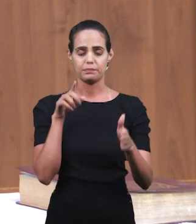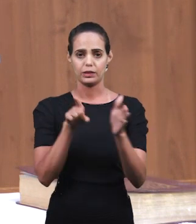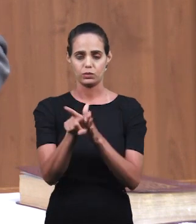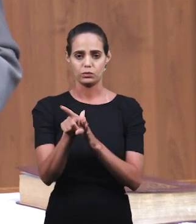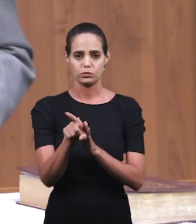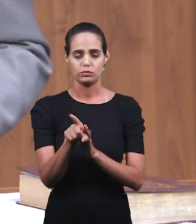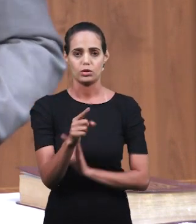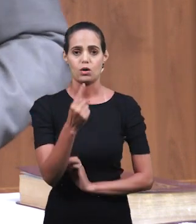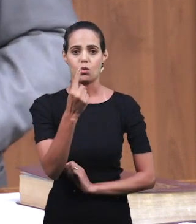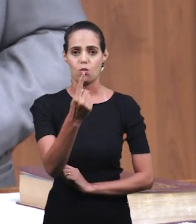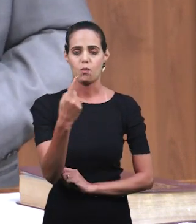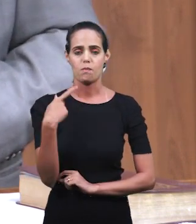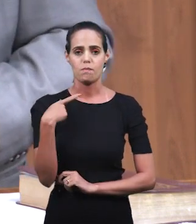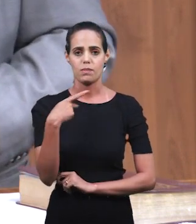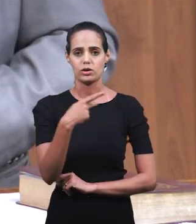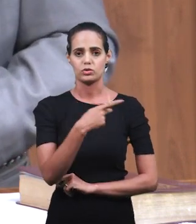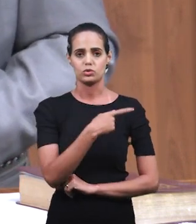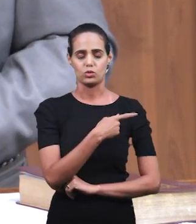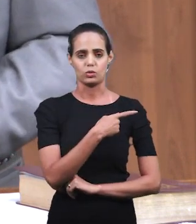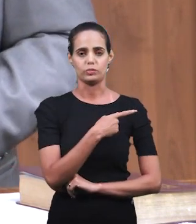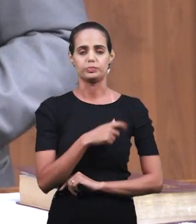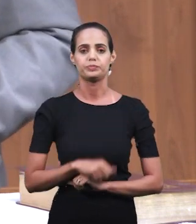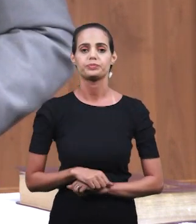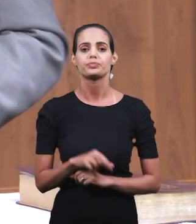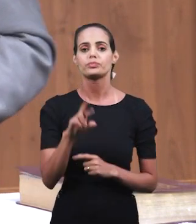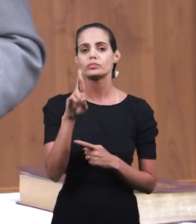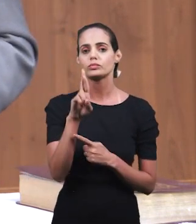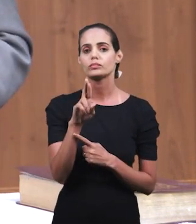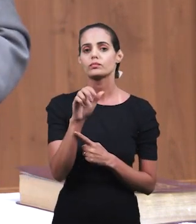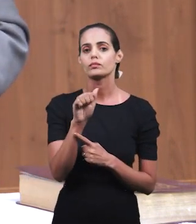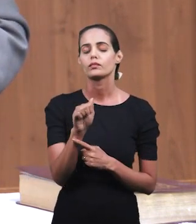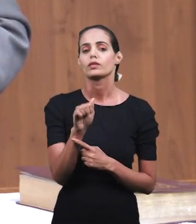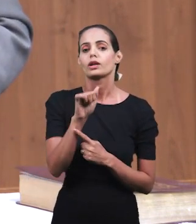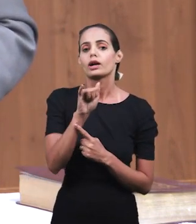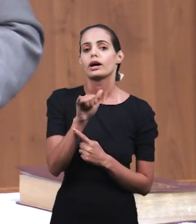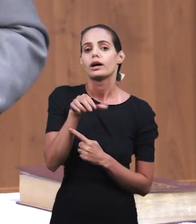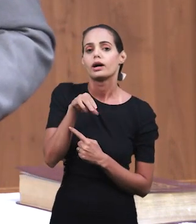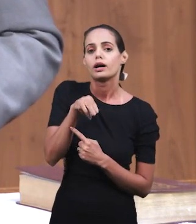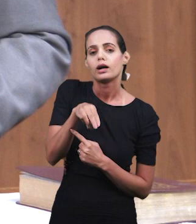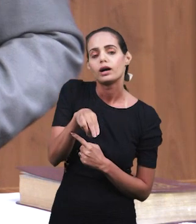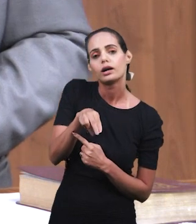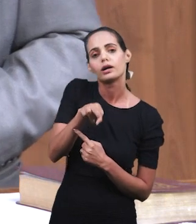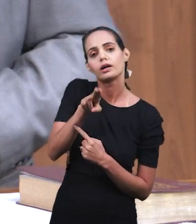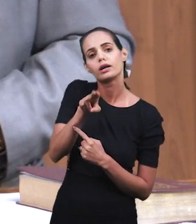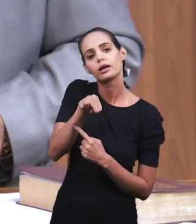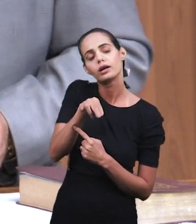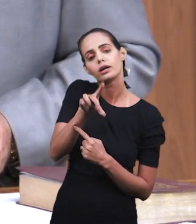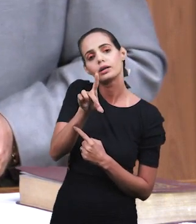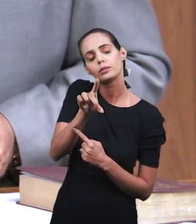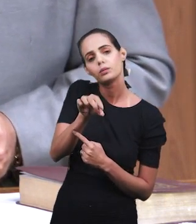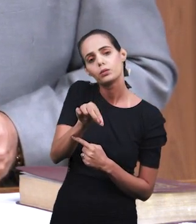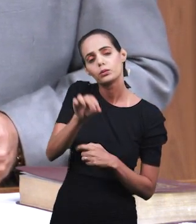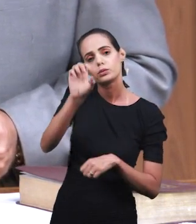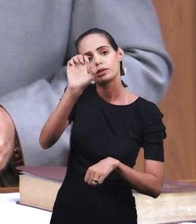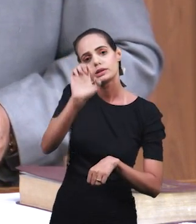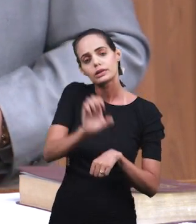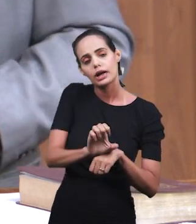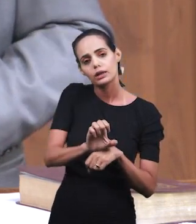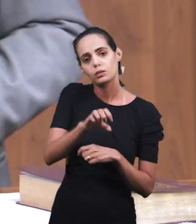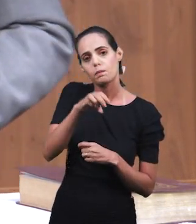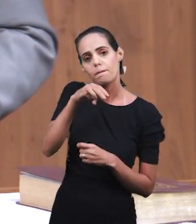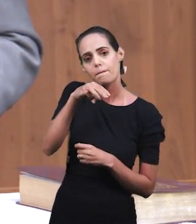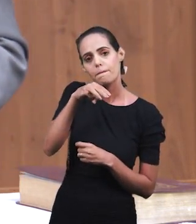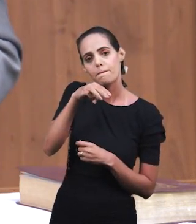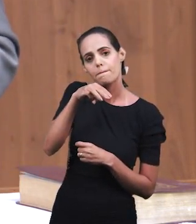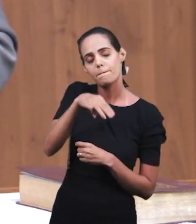de um pastor, né, o pastor Raimundo Artini, lá de Manaus, lá no estado do Amazonas,